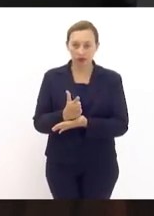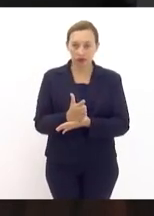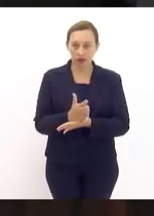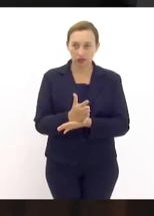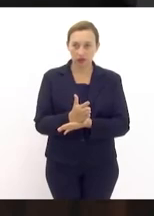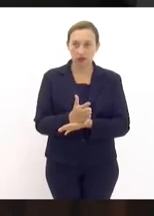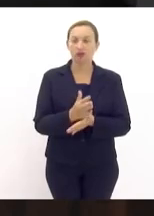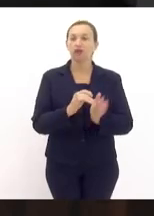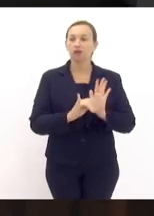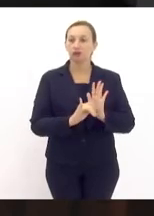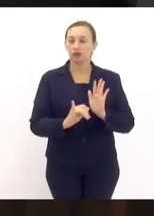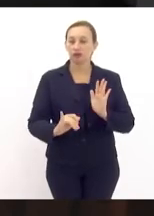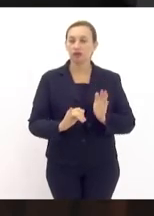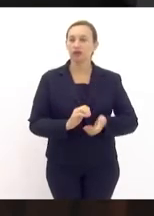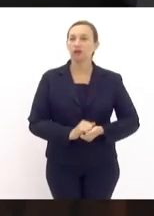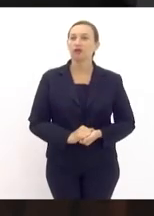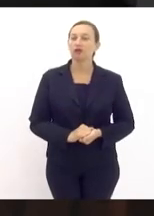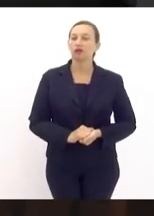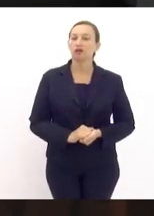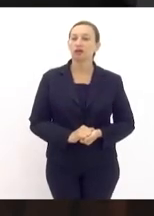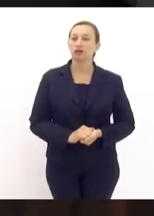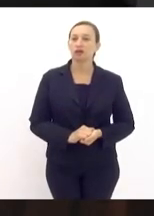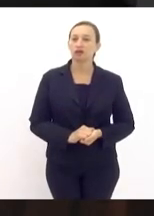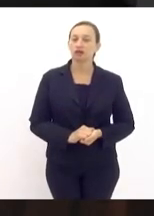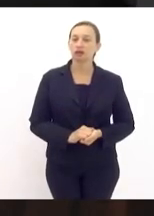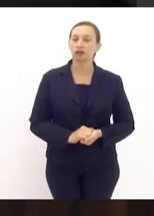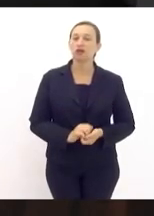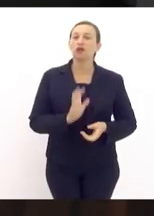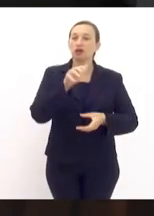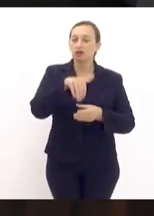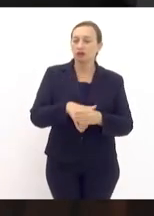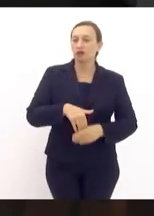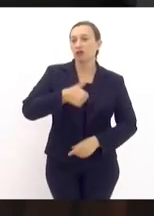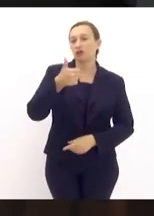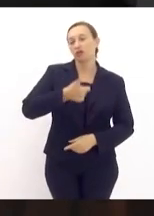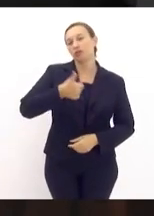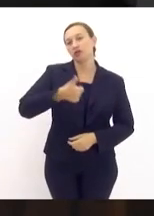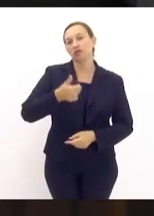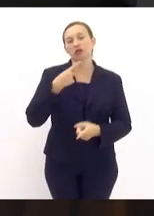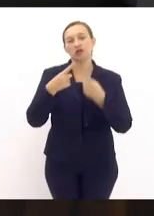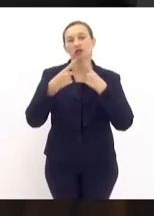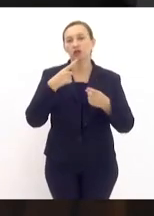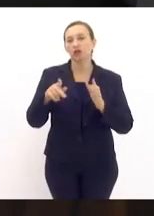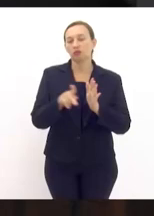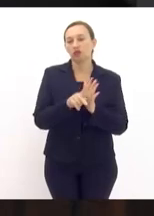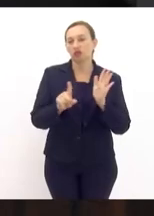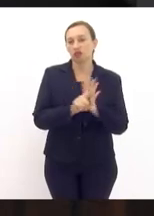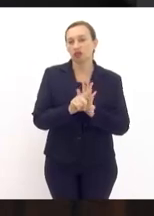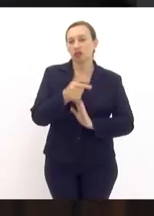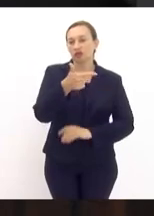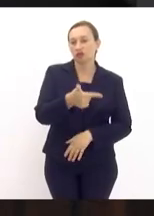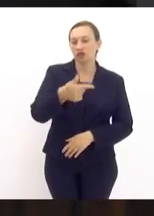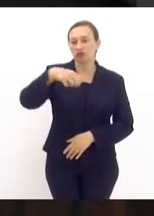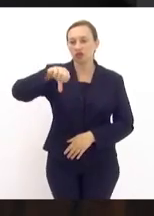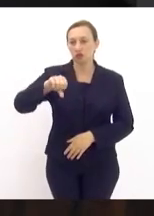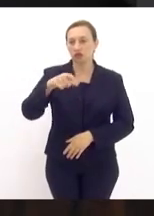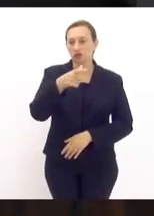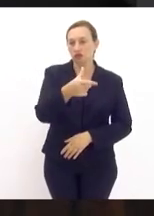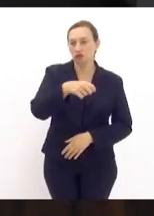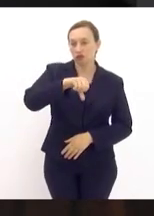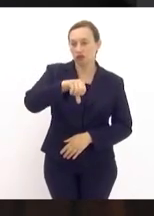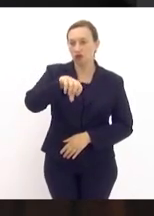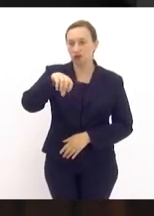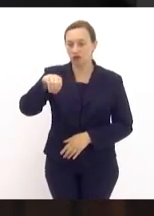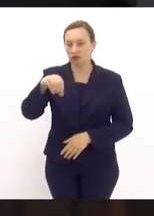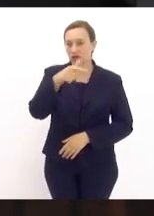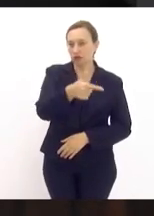Aprovado, vai autógrafo. Em votação, em primeira discussão, projeto de lei número 2990 de